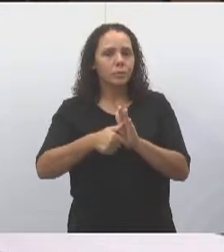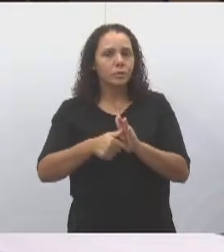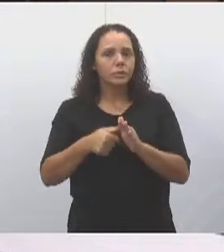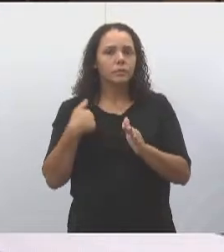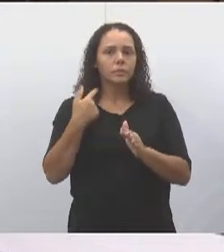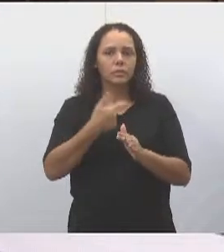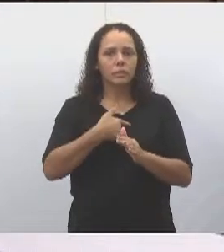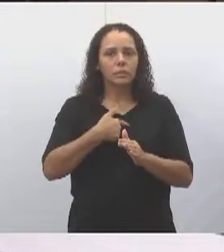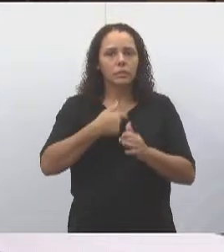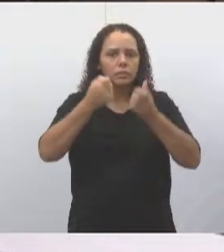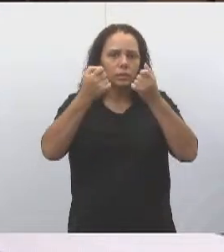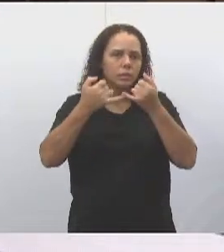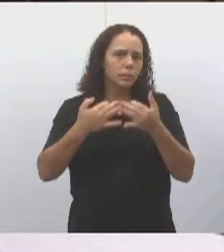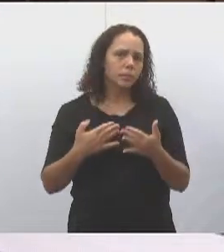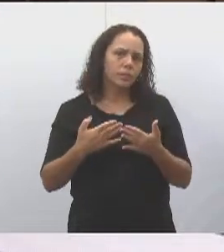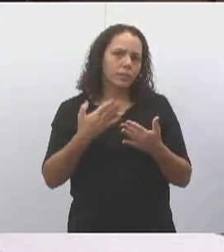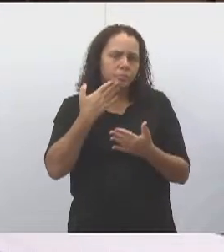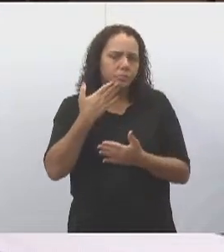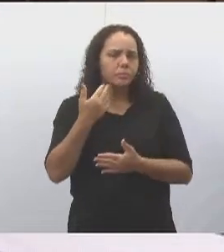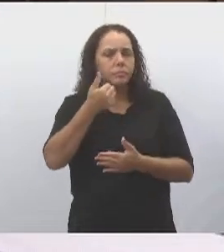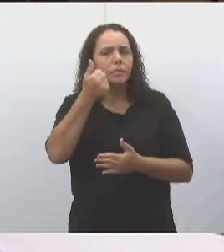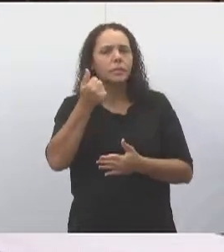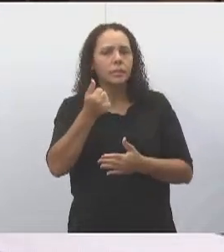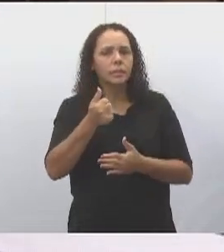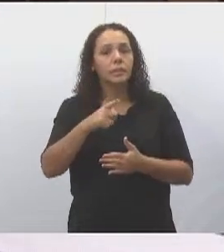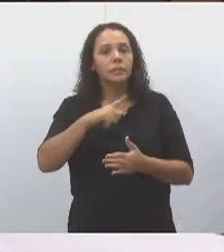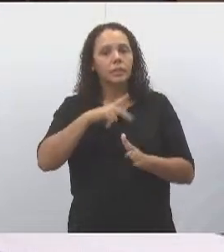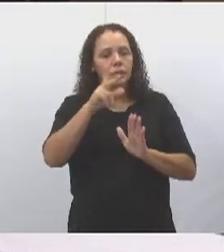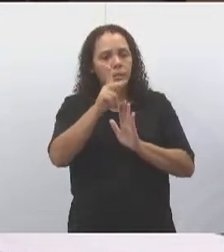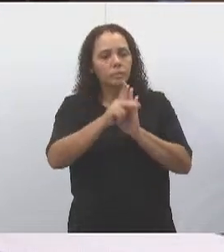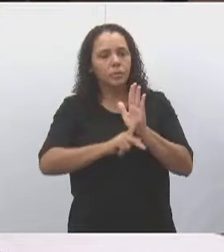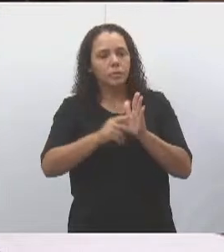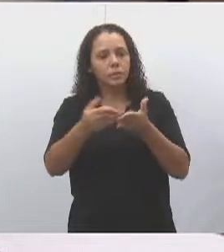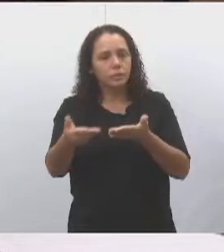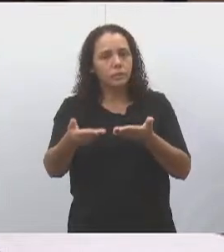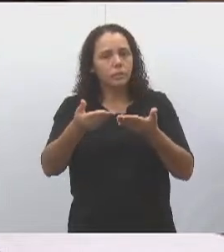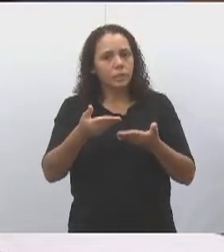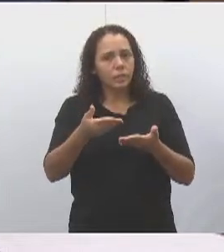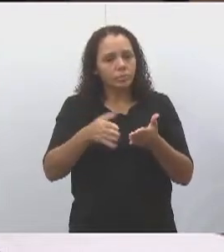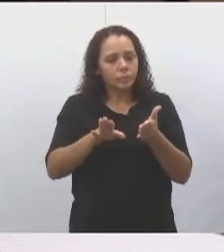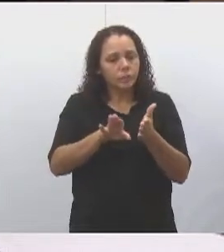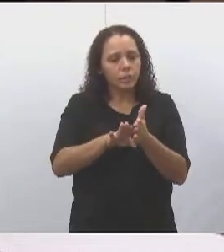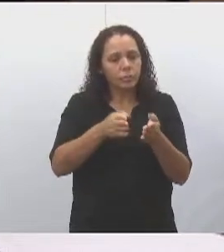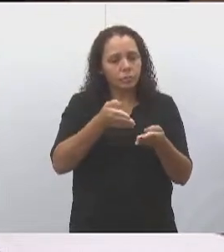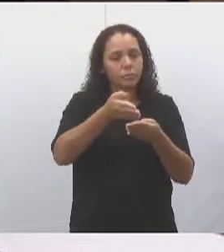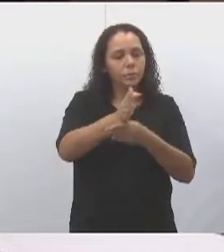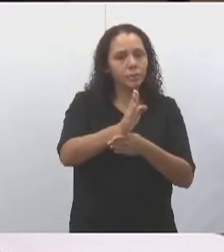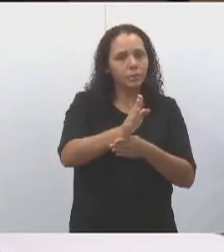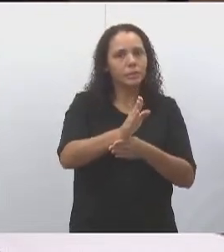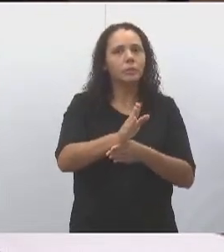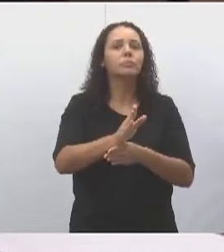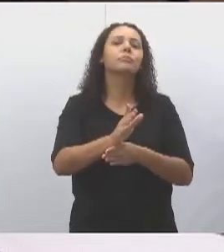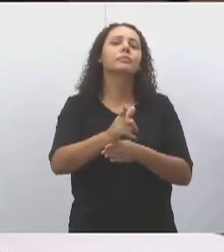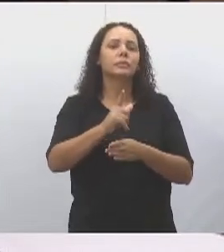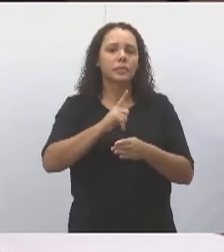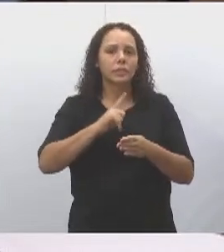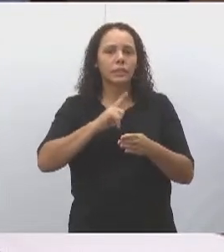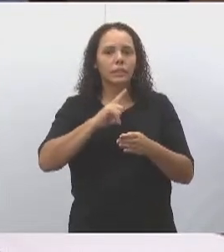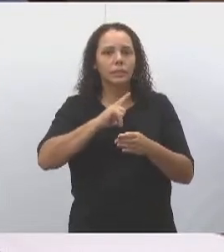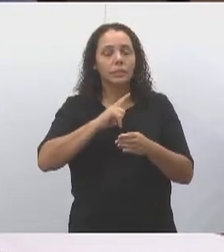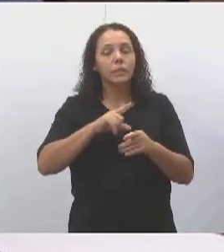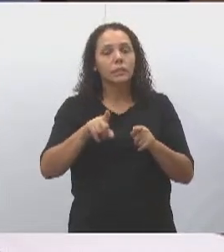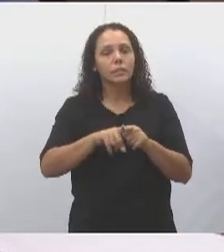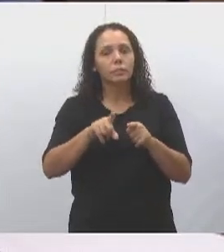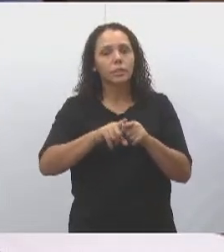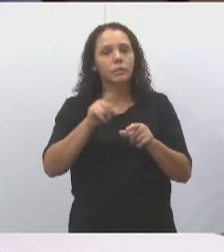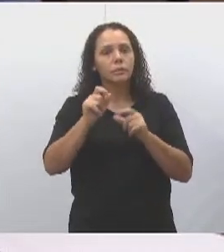casa. O projeto vai passar em breve para aprovação, onde nós também vamos fazer as nossas emendas com emendas